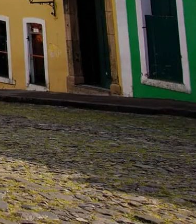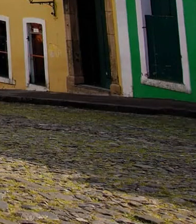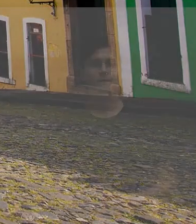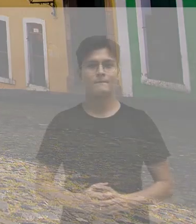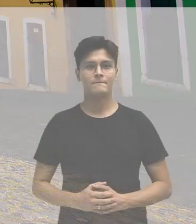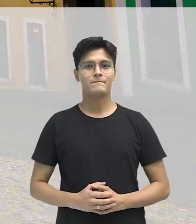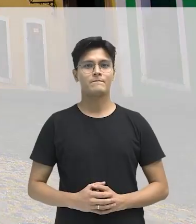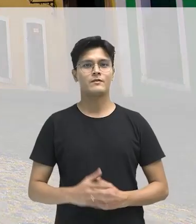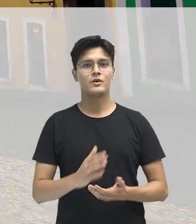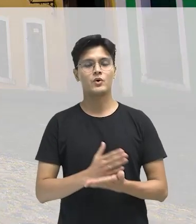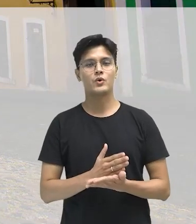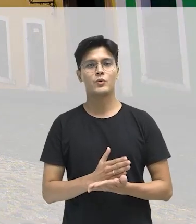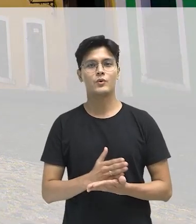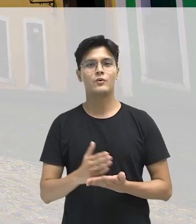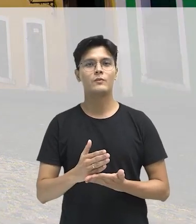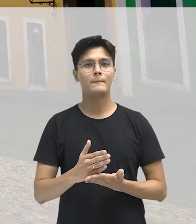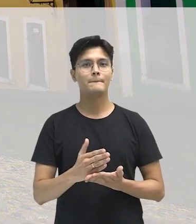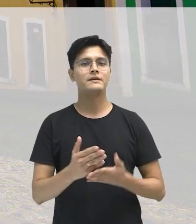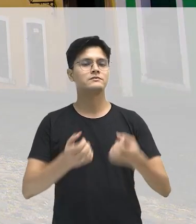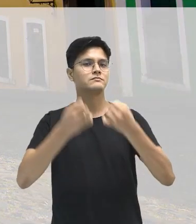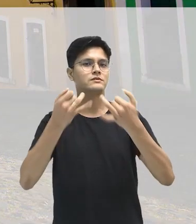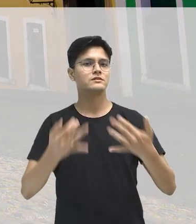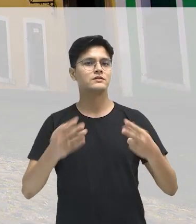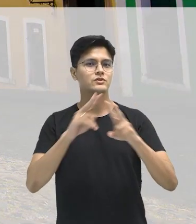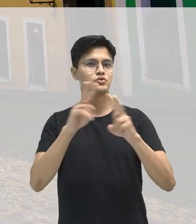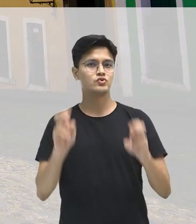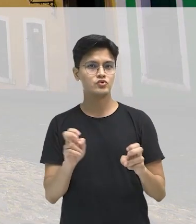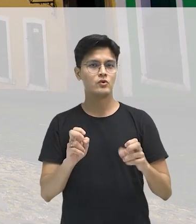falando sobre o primeiro e principal, que é